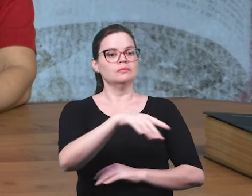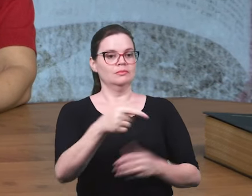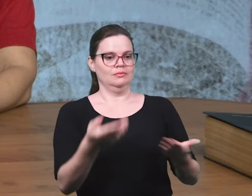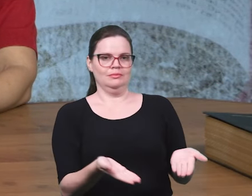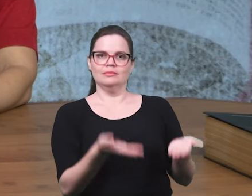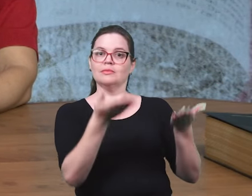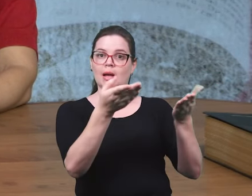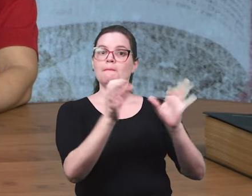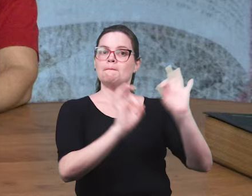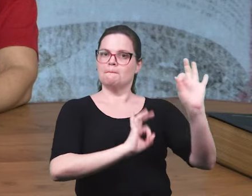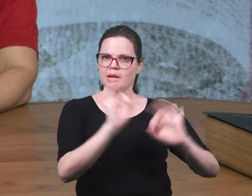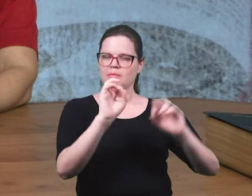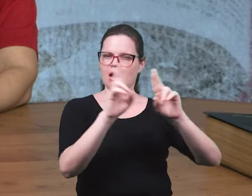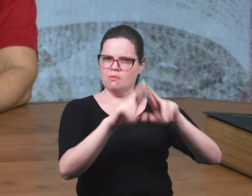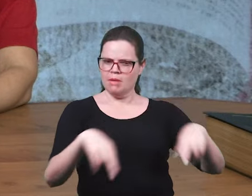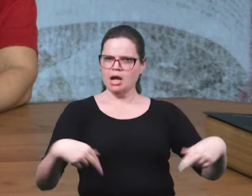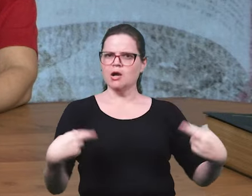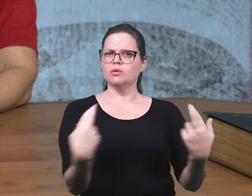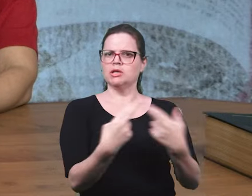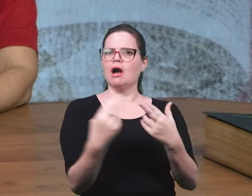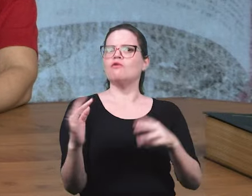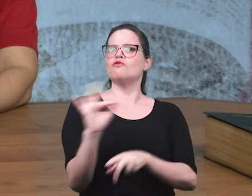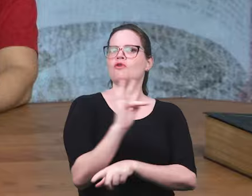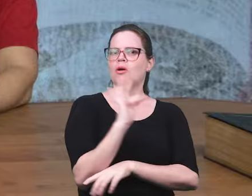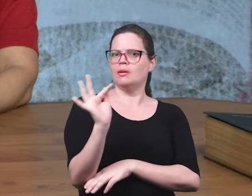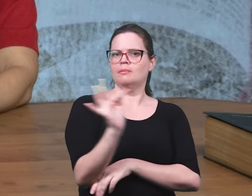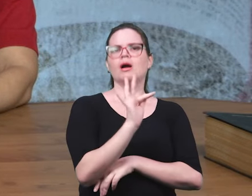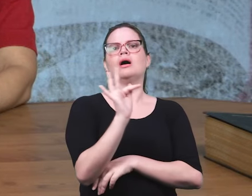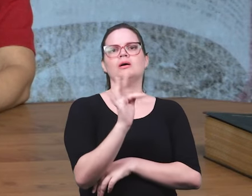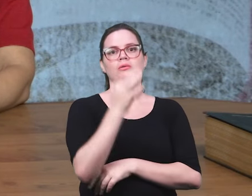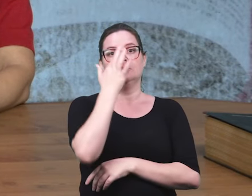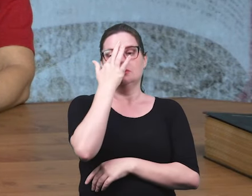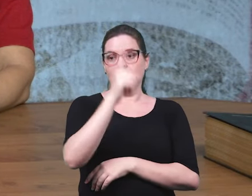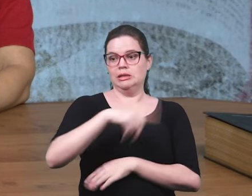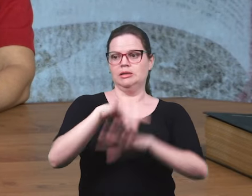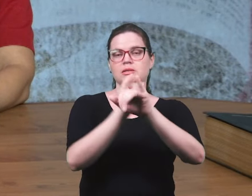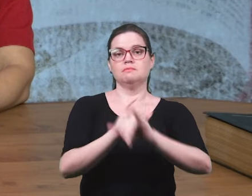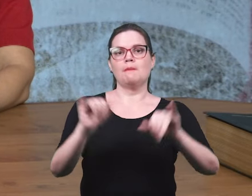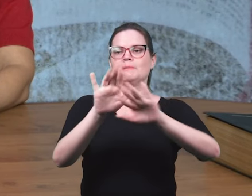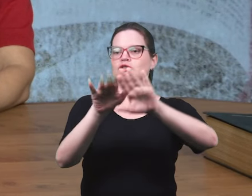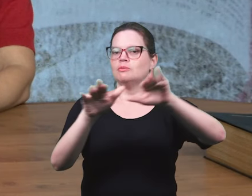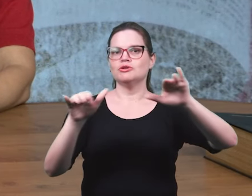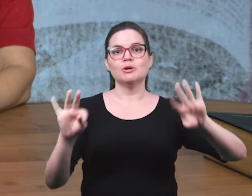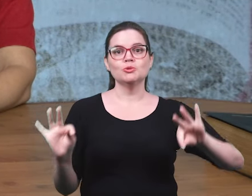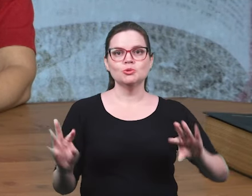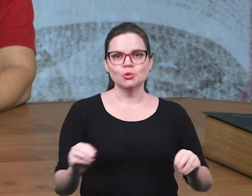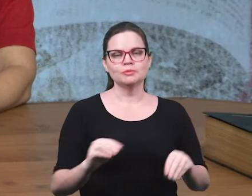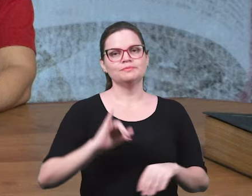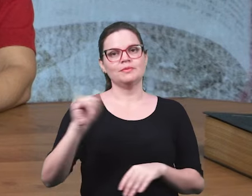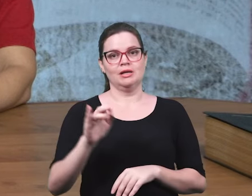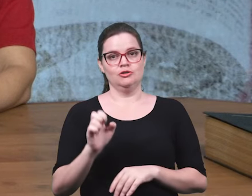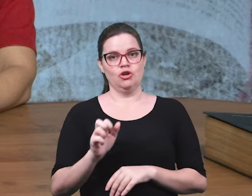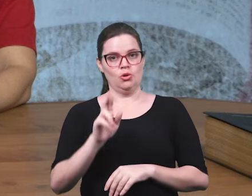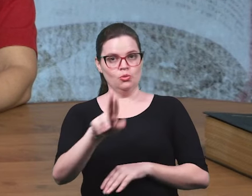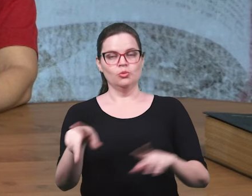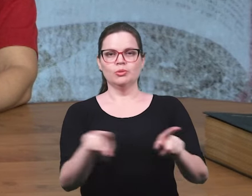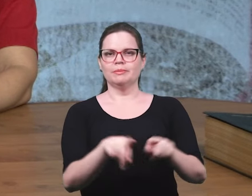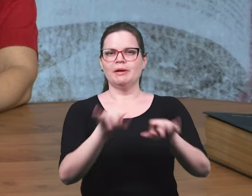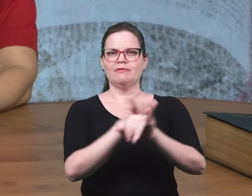uma assembleia solene, e a apregoaram. Também Jeú enviou por